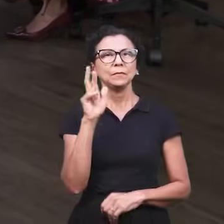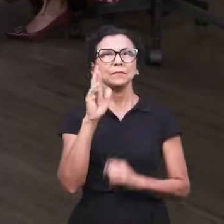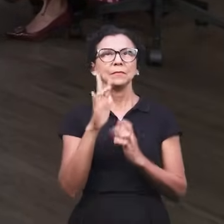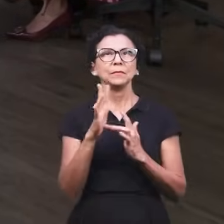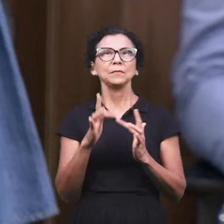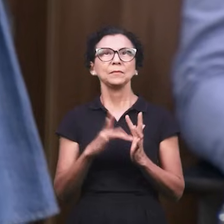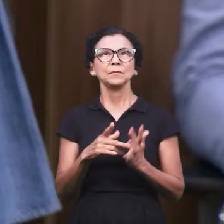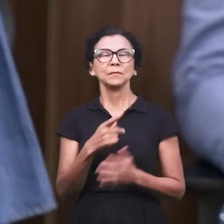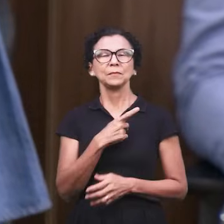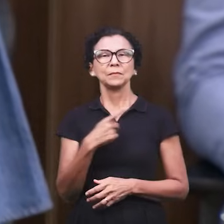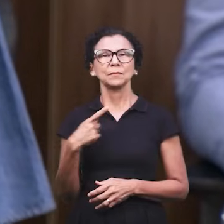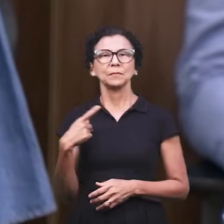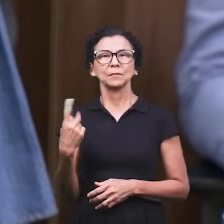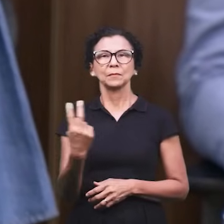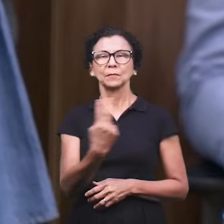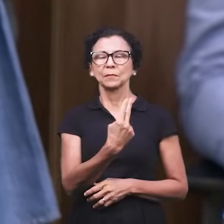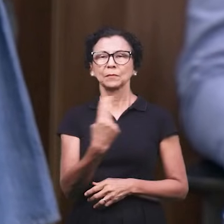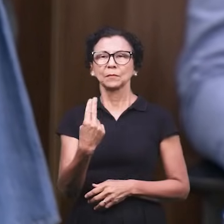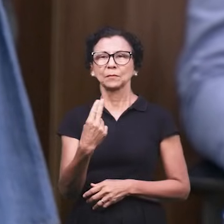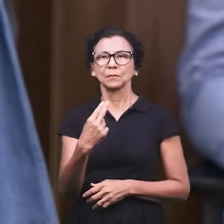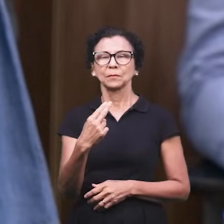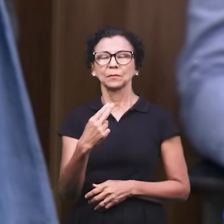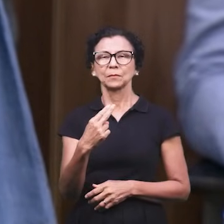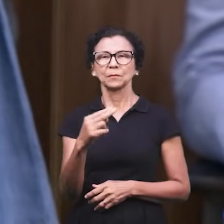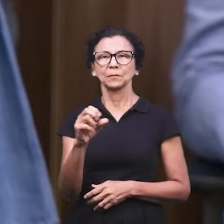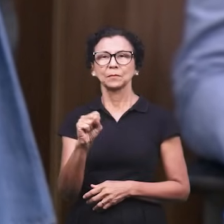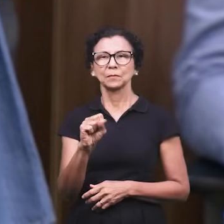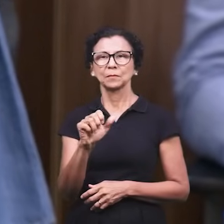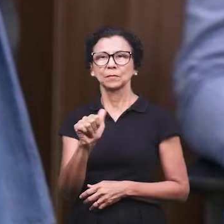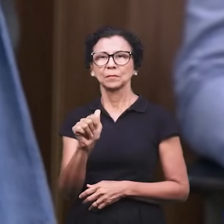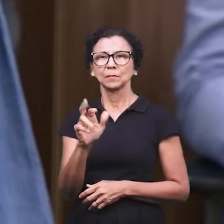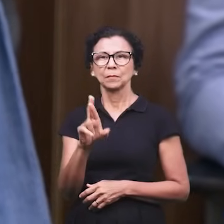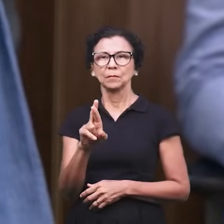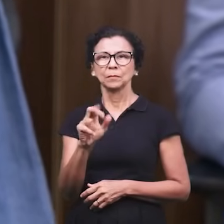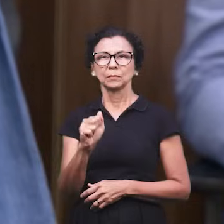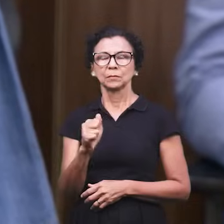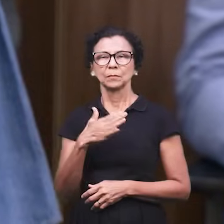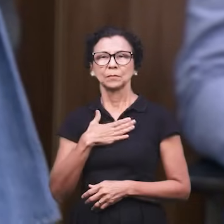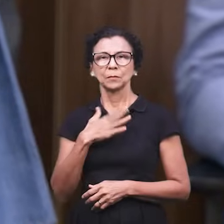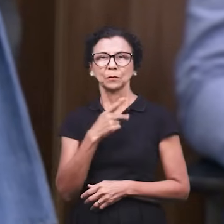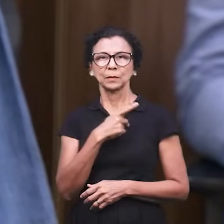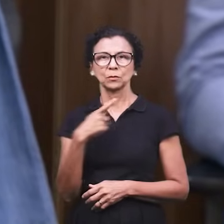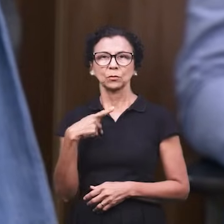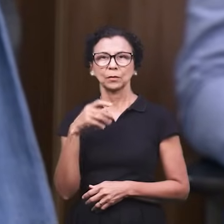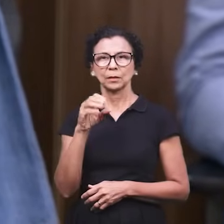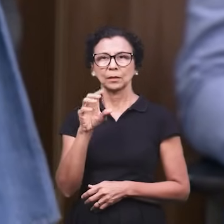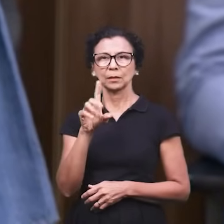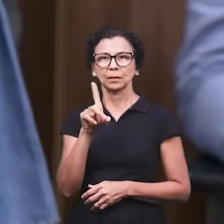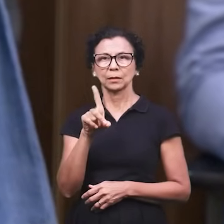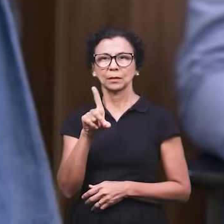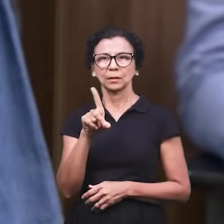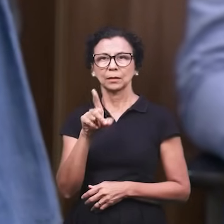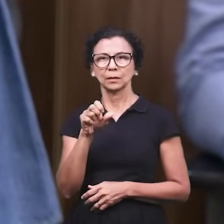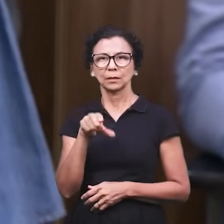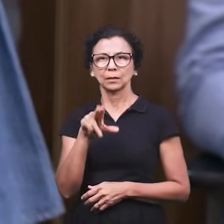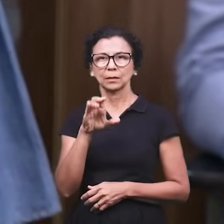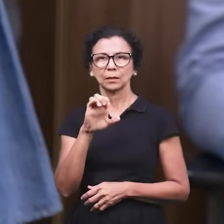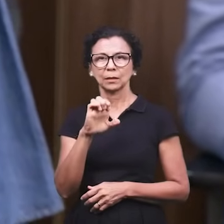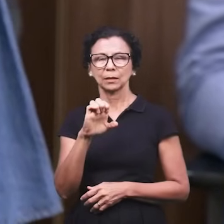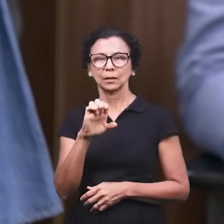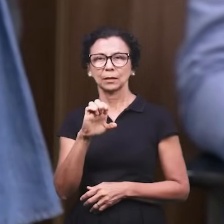Amém. A paz do Senhor, pastor. Me chamo Sara, também sou da Igreja de Castanheiras, do Ministério do Pastor Daniel. E a minha pergunta é o